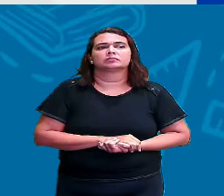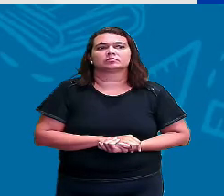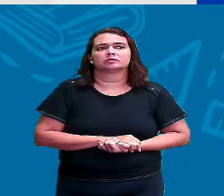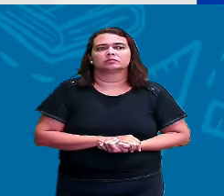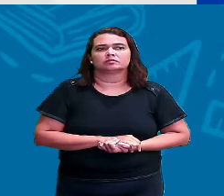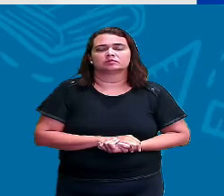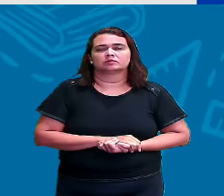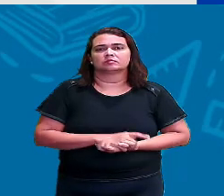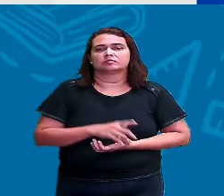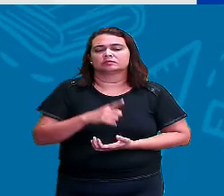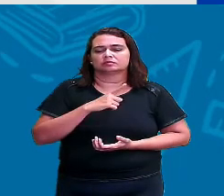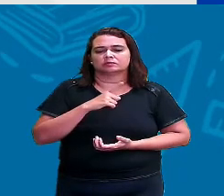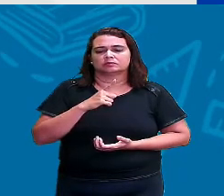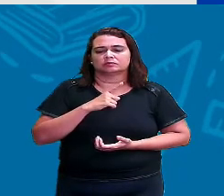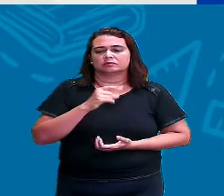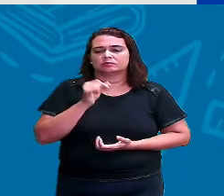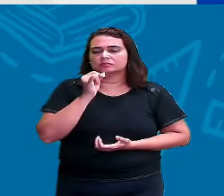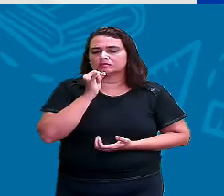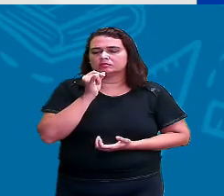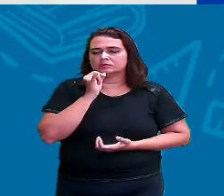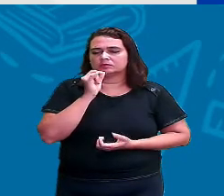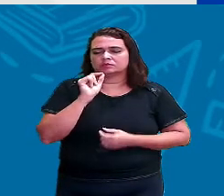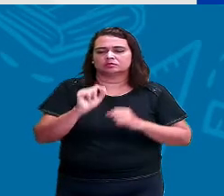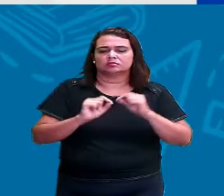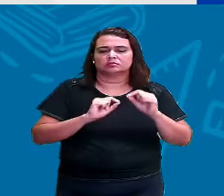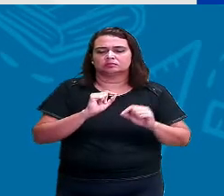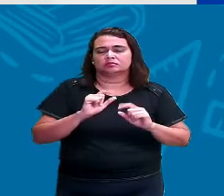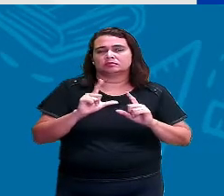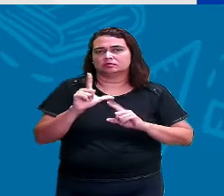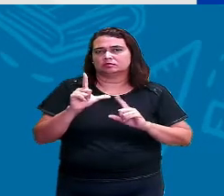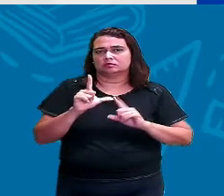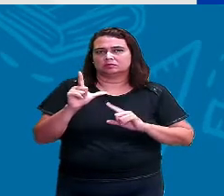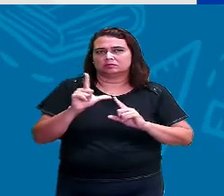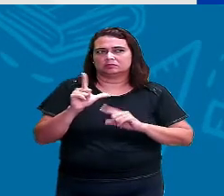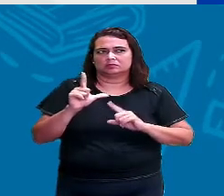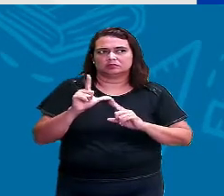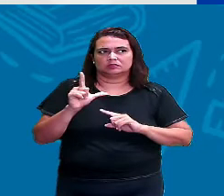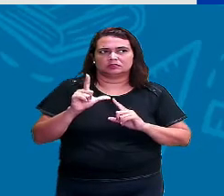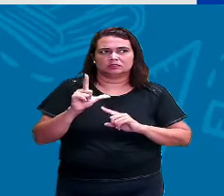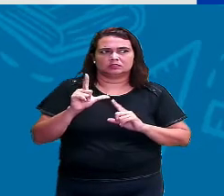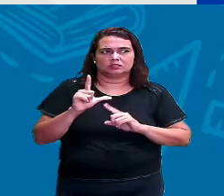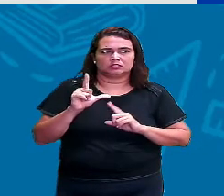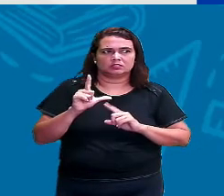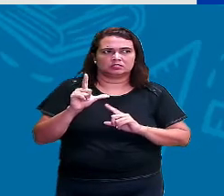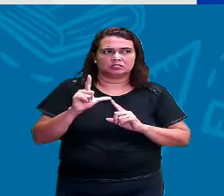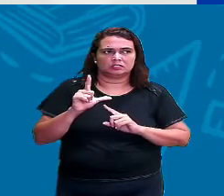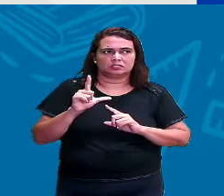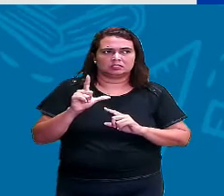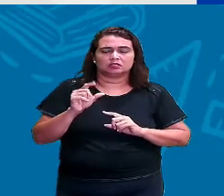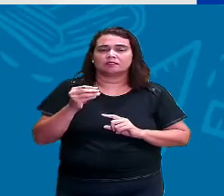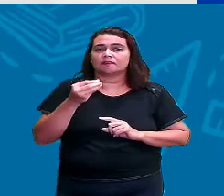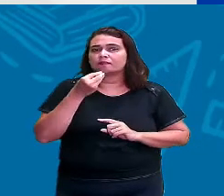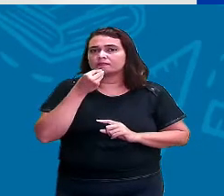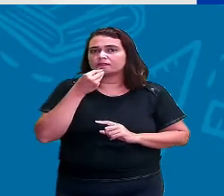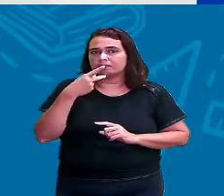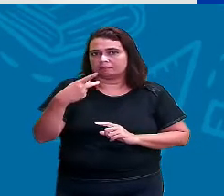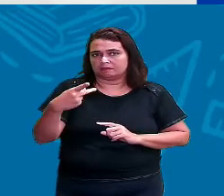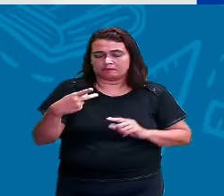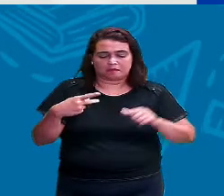Ele deu aqui um exemplo como se fosse letras, tá? Que seria a probabilidade